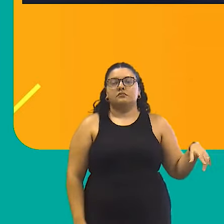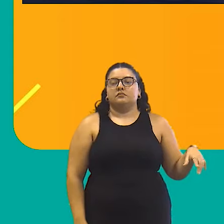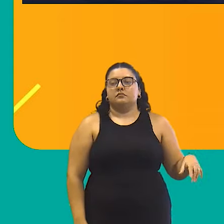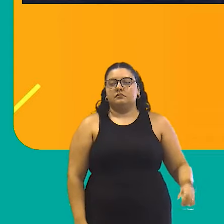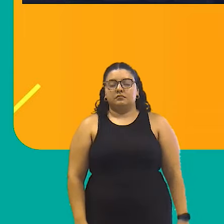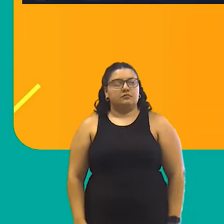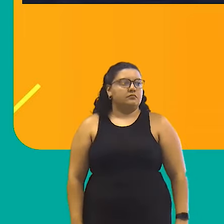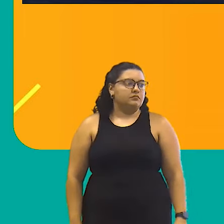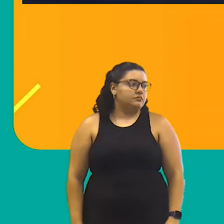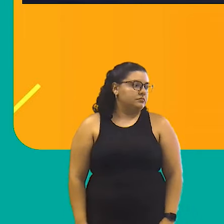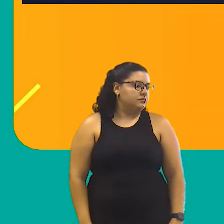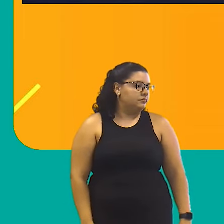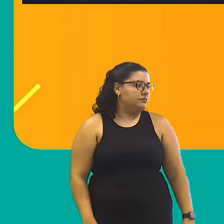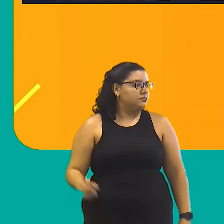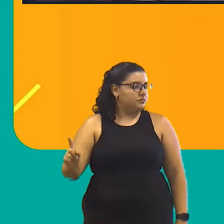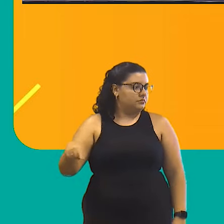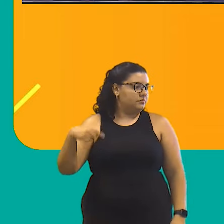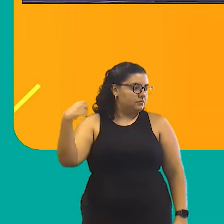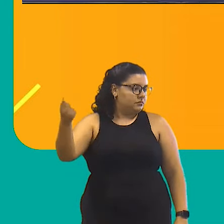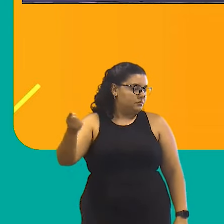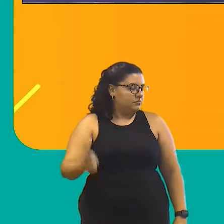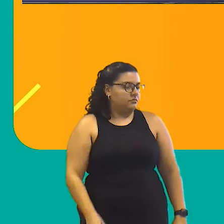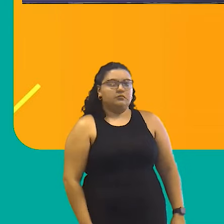Beleza? Próxima.